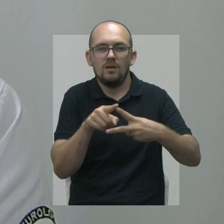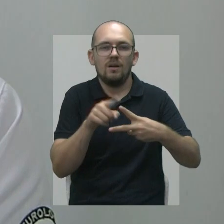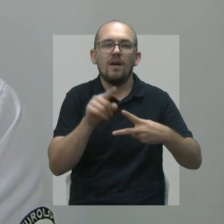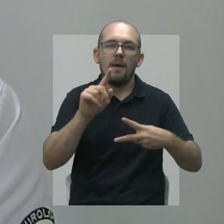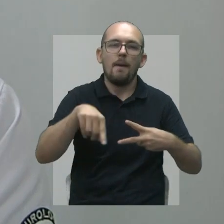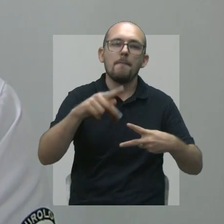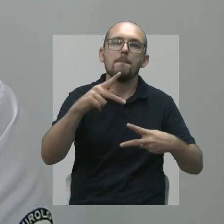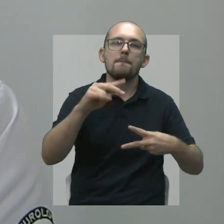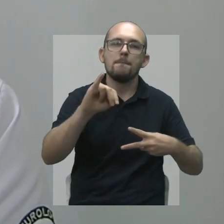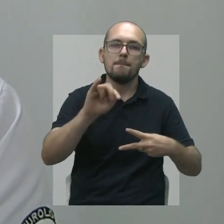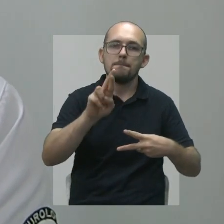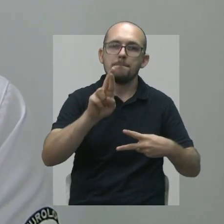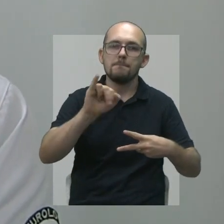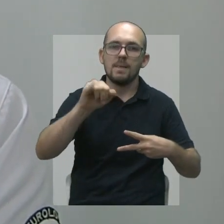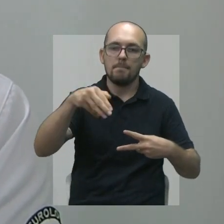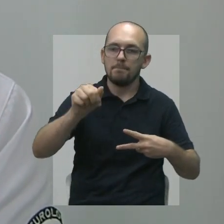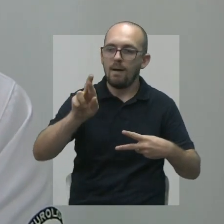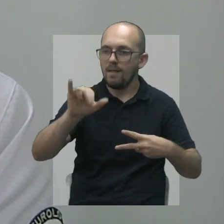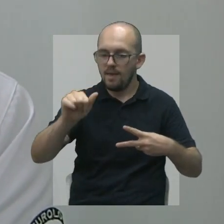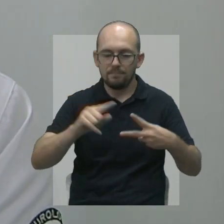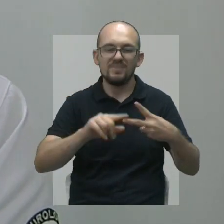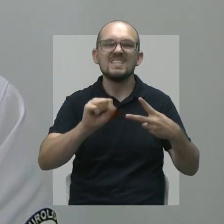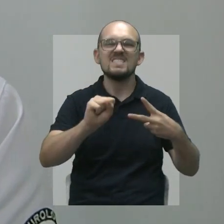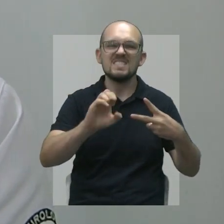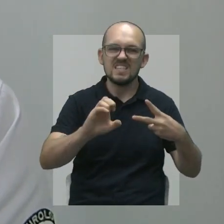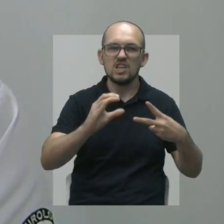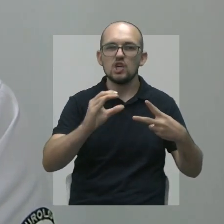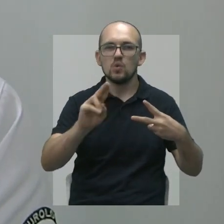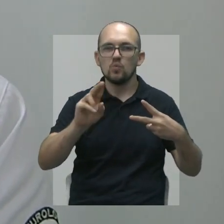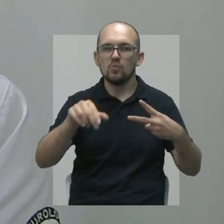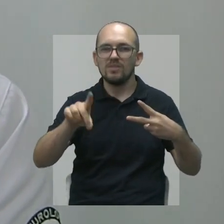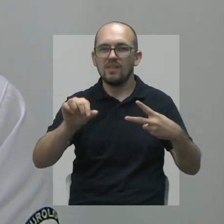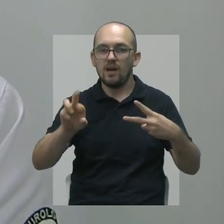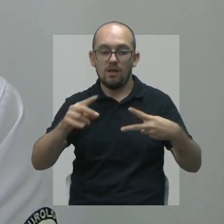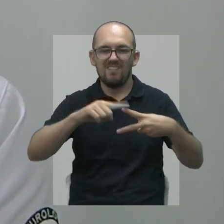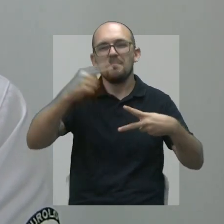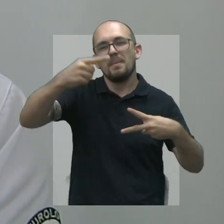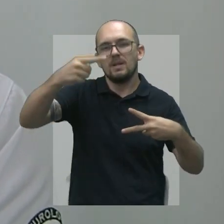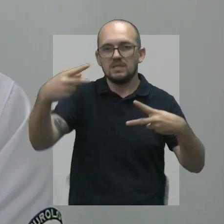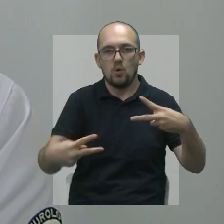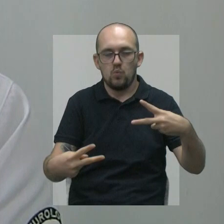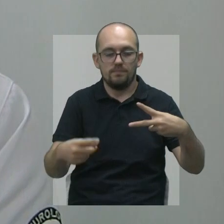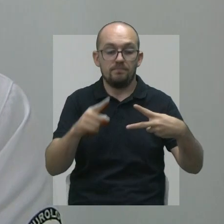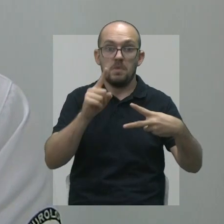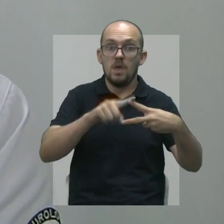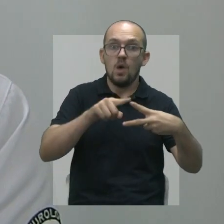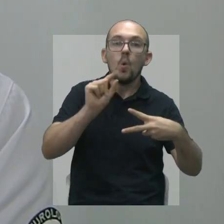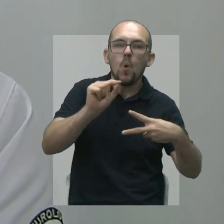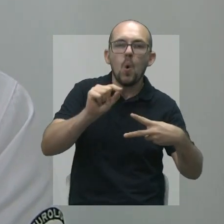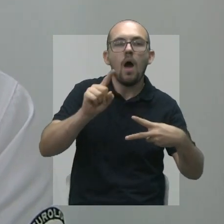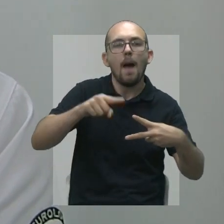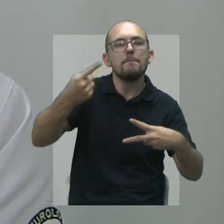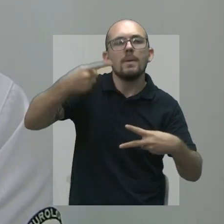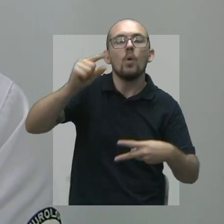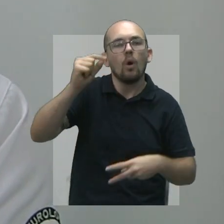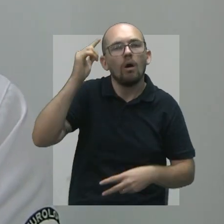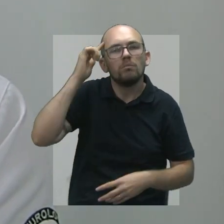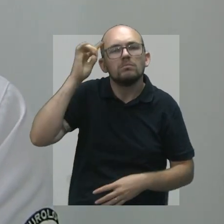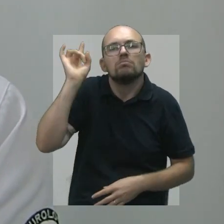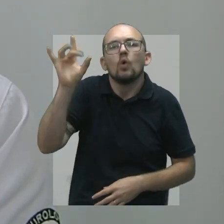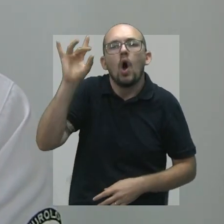cefaleias secundárias. As cefaleias primárias são aquelas cuja doença é a própria dor.